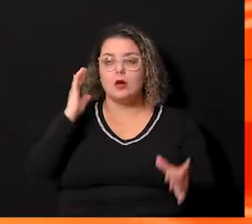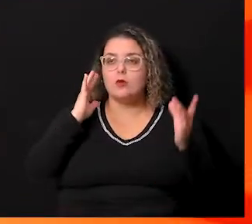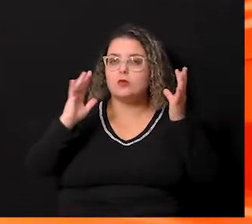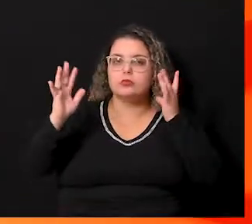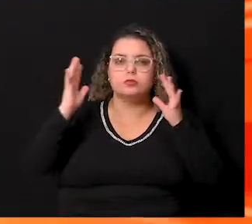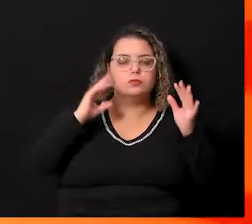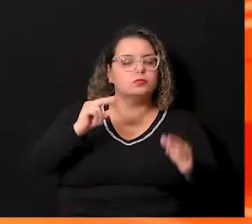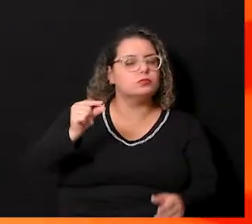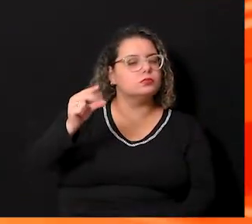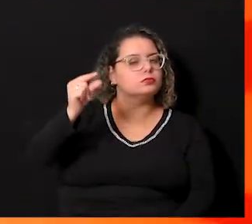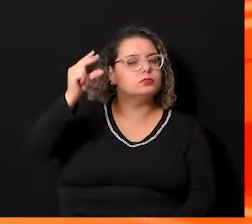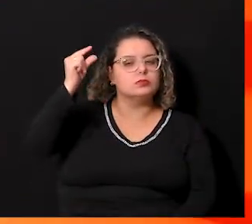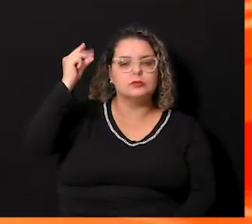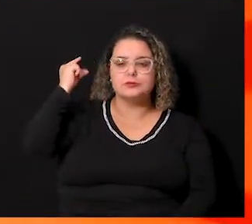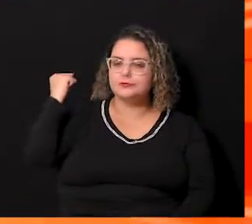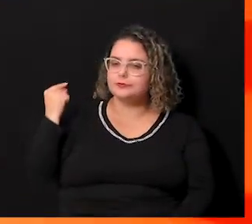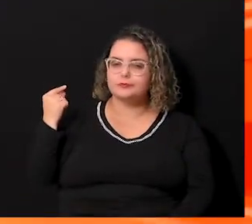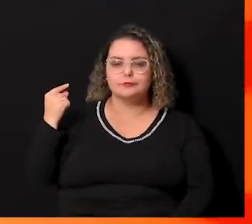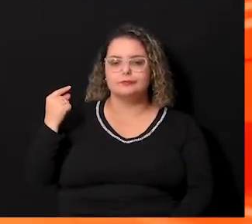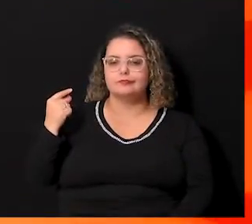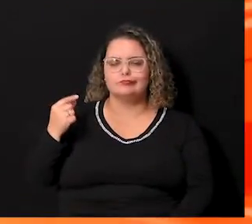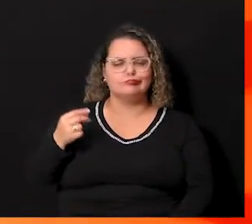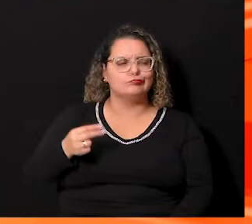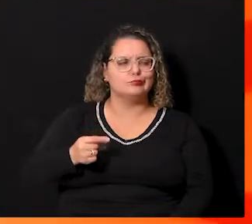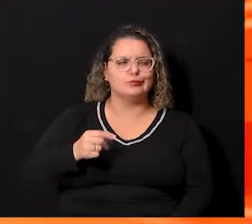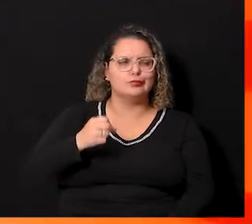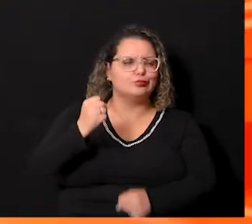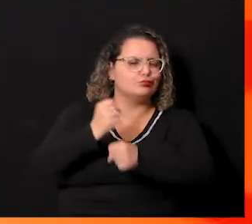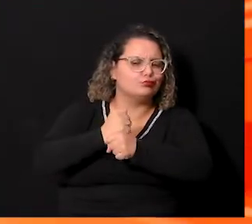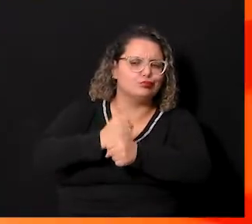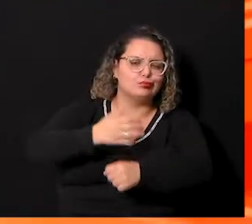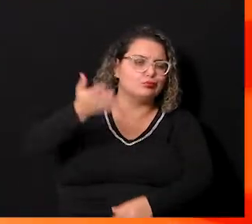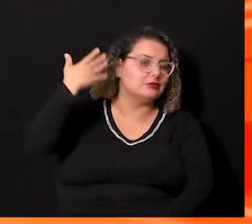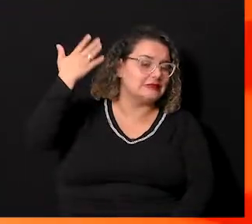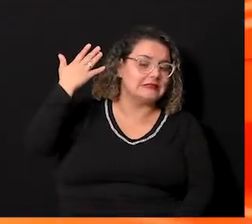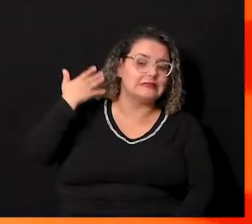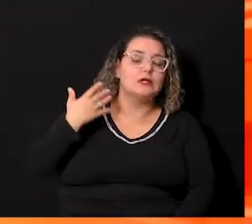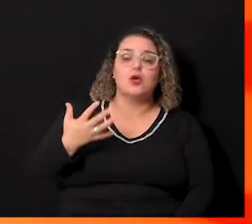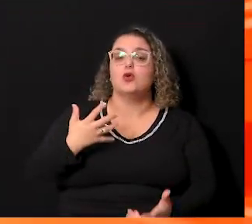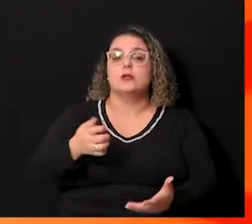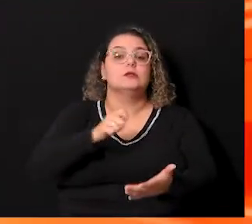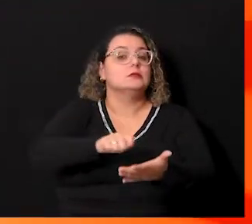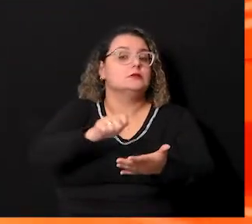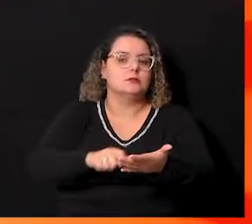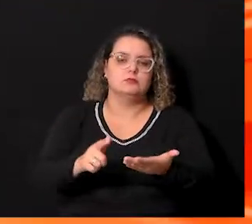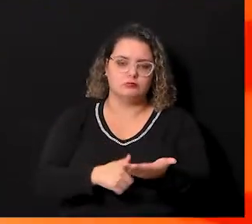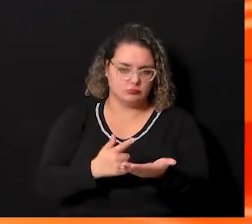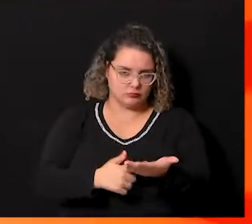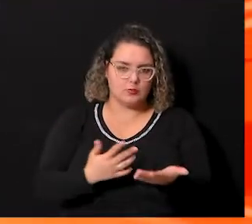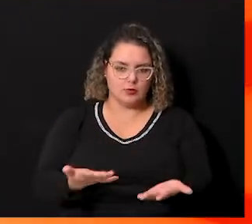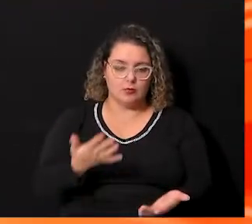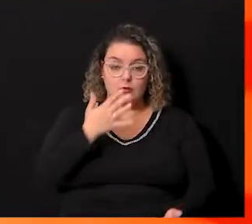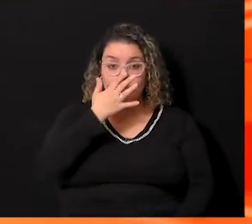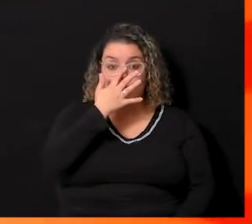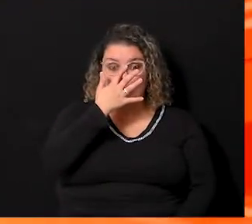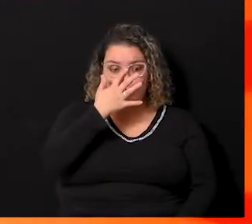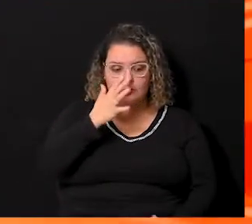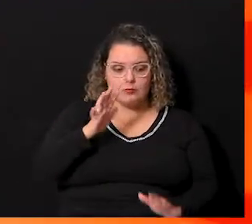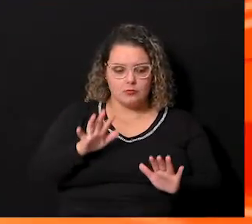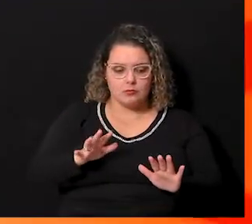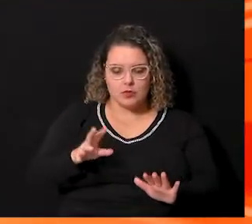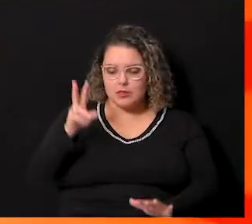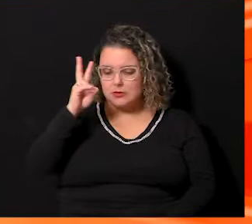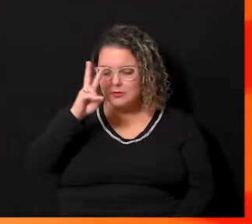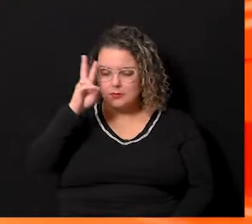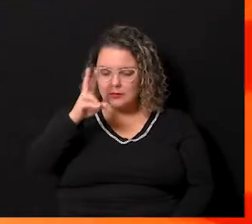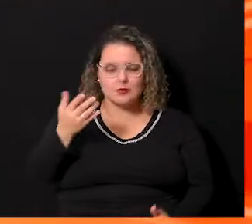um sonho que eu tinha, tipo assim, há mais de não sei quantos anos, porque eu queria escrever um livro de qualquer maneira. Mas a história